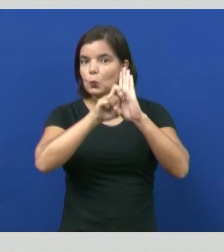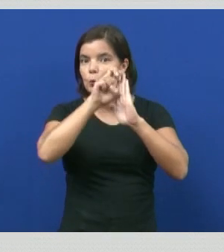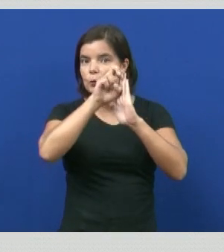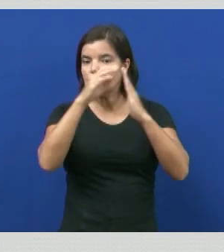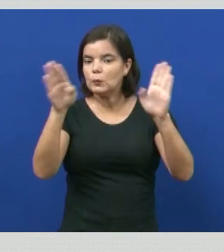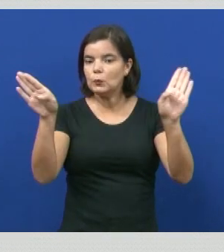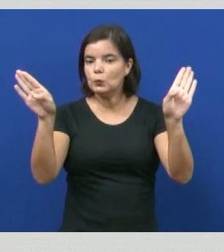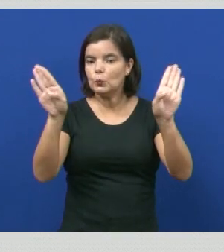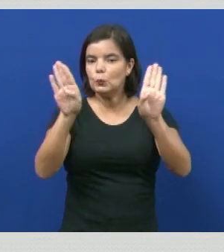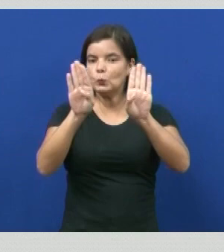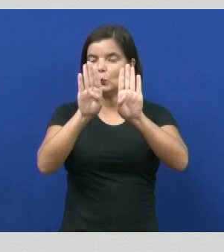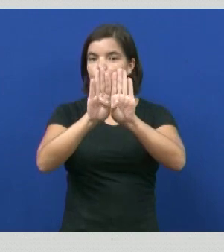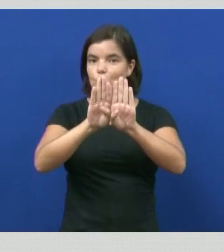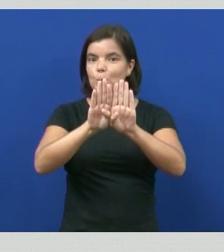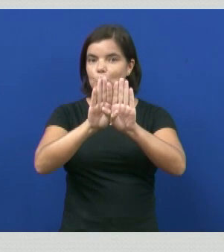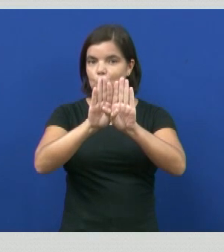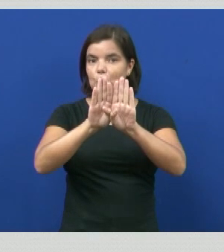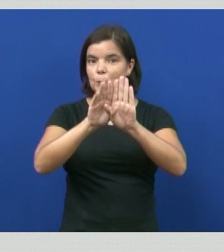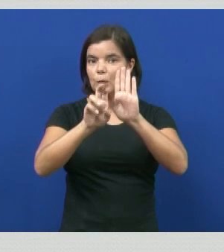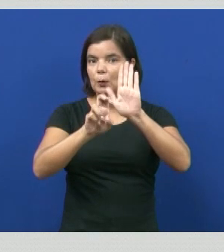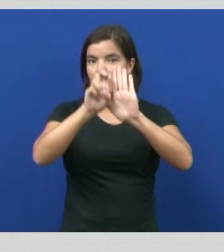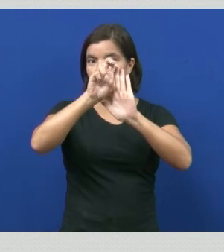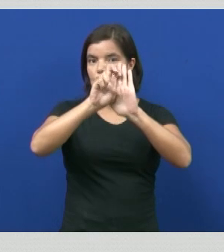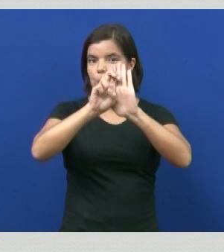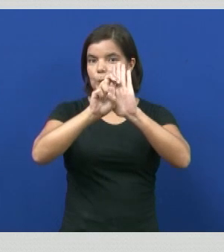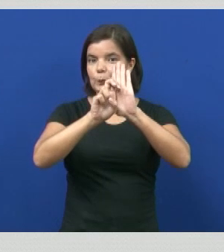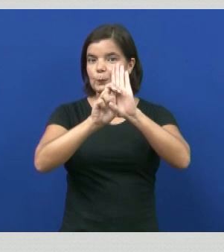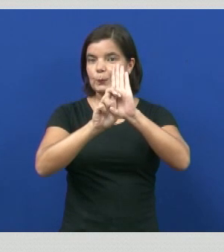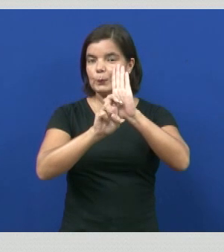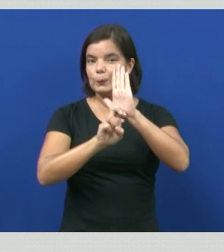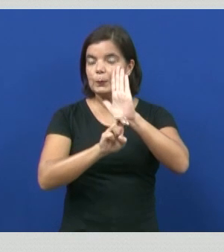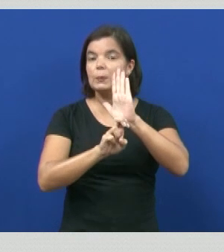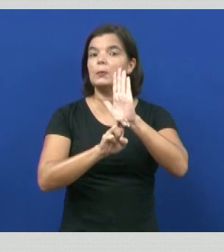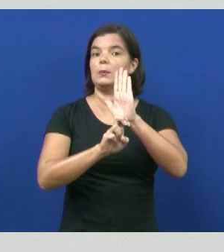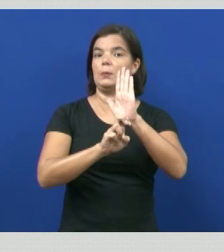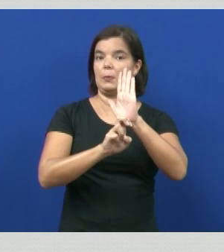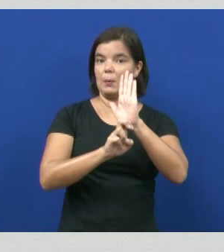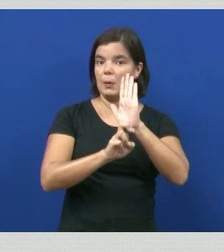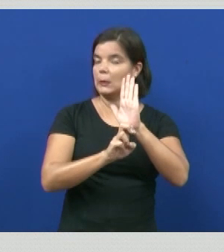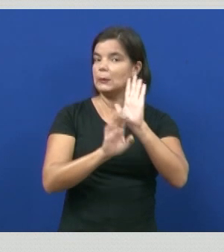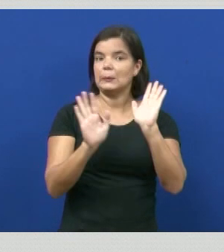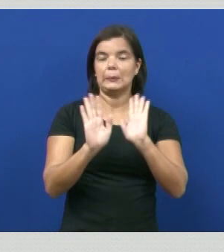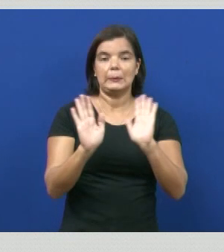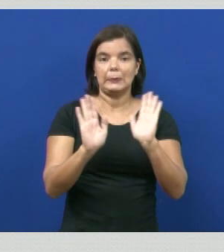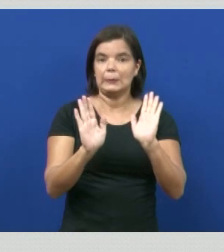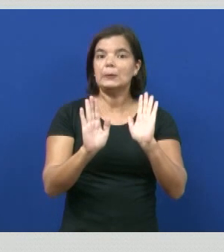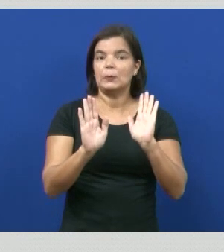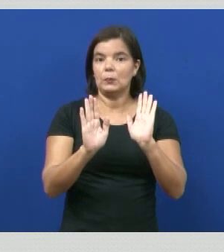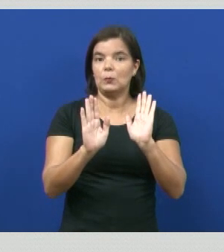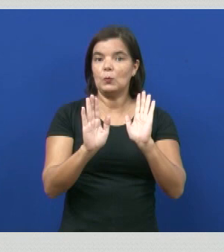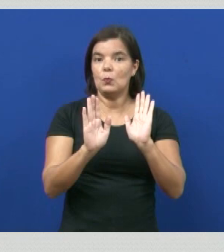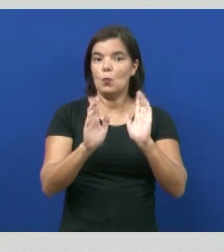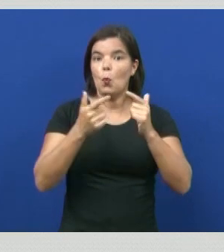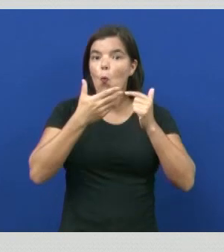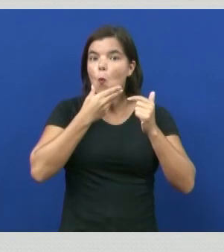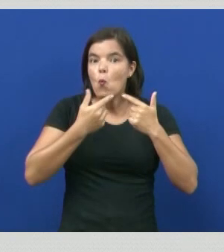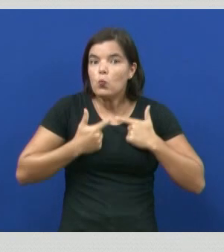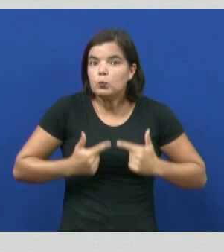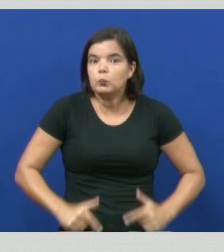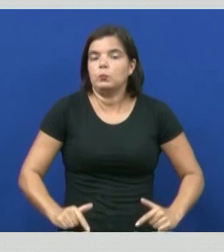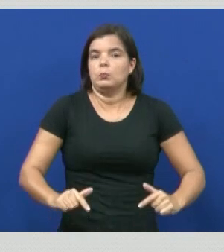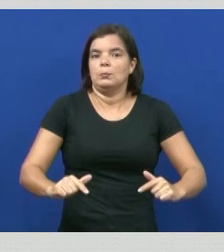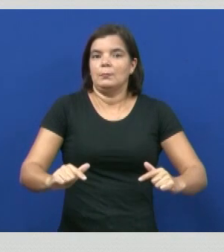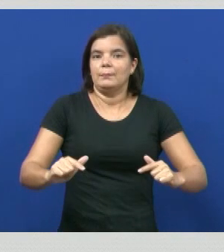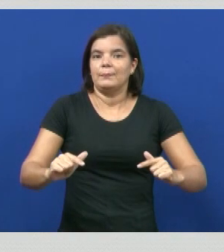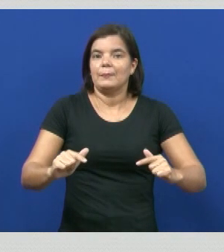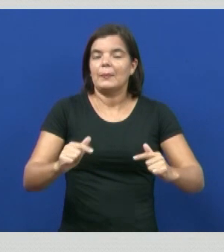se fecha e o elevador começa a descer. Ah, isso é que não, fez o nu